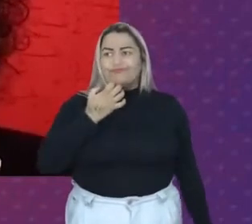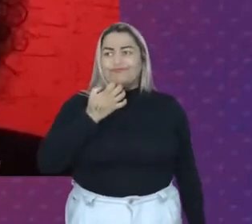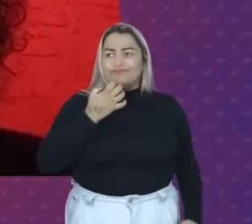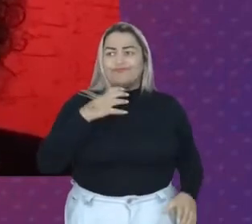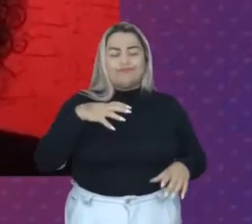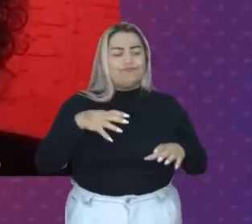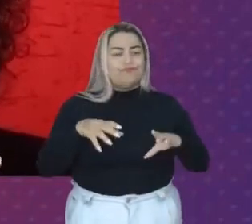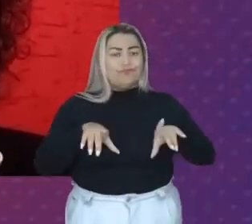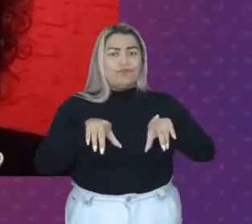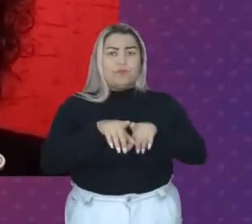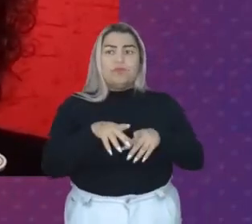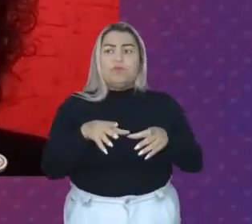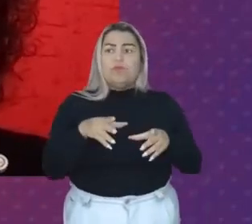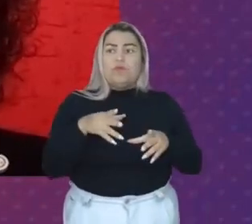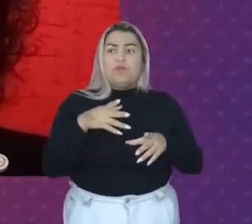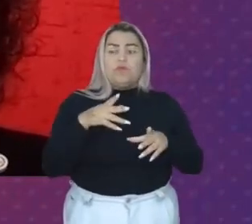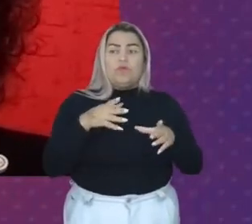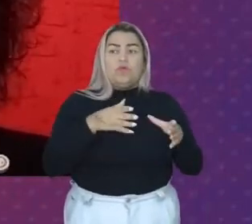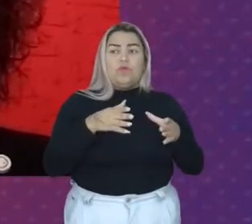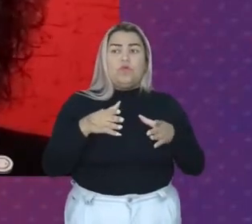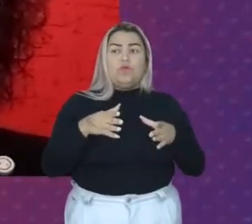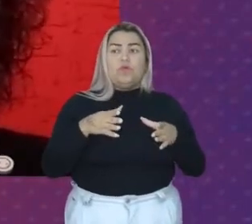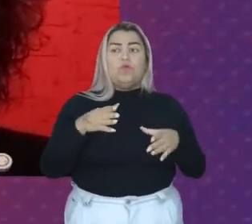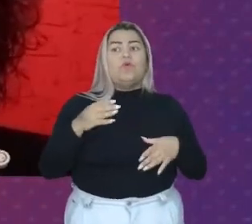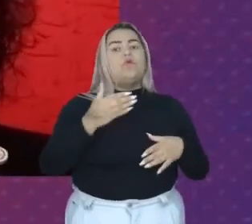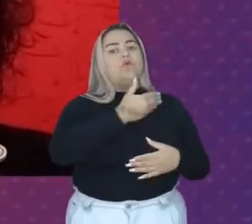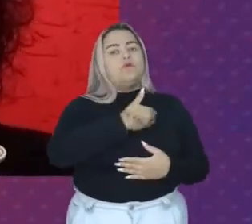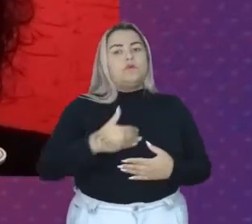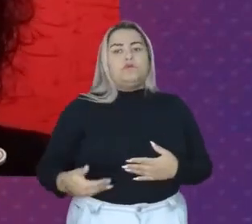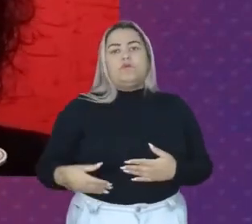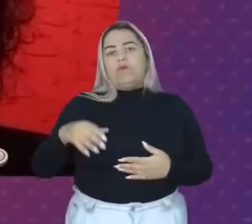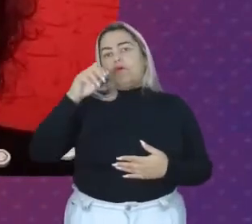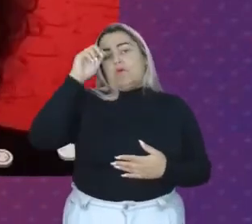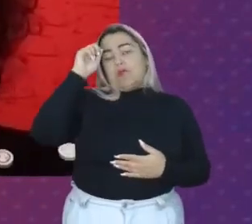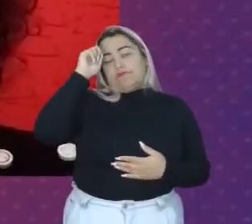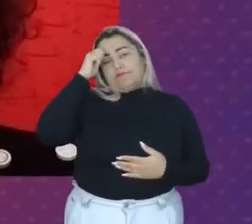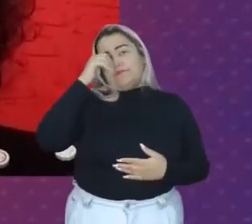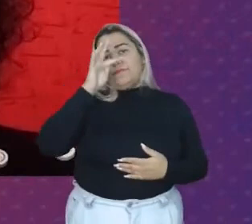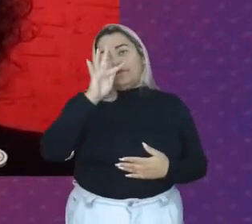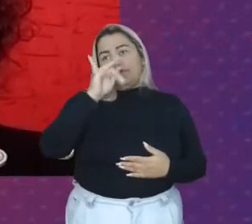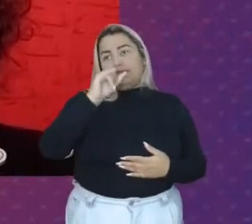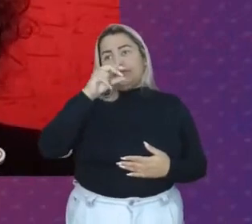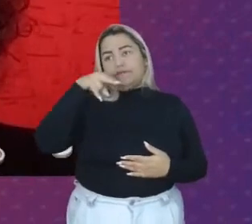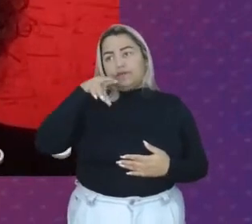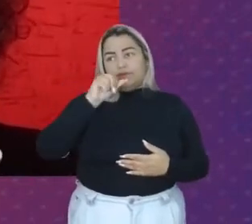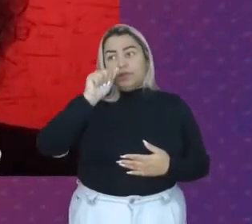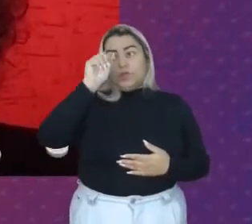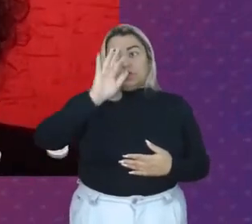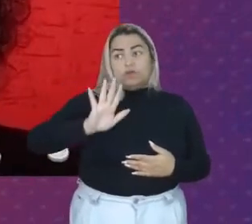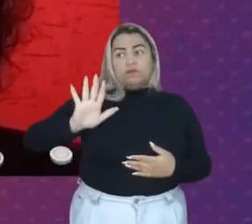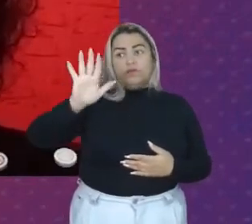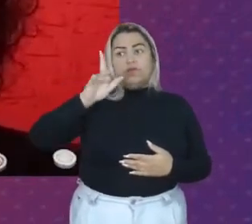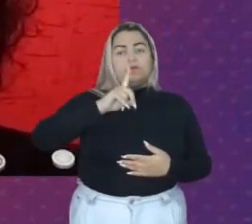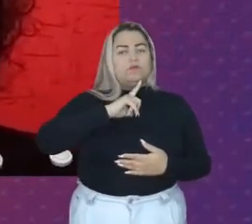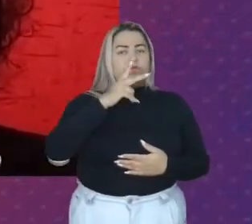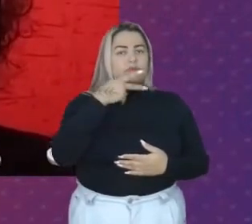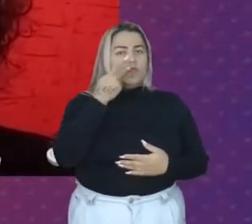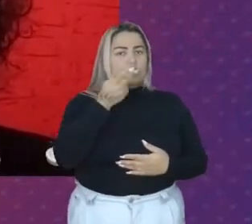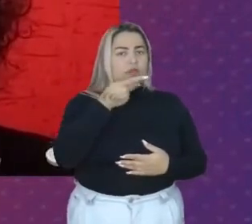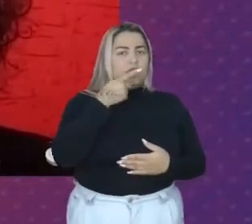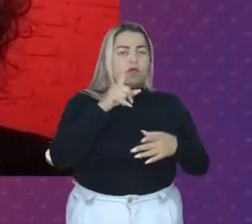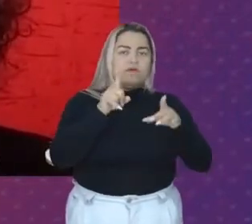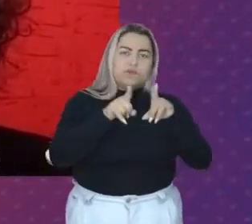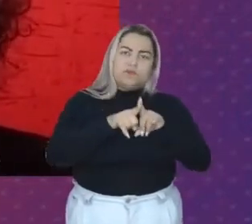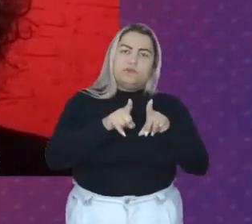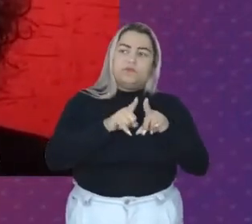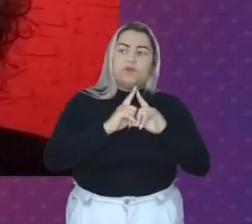bancada, com o bloco do governo africano, porque foi uma coisa muito louca, porque eles diziam assim, a